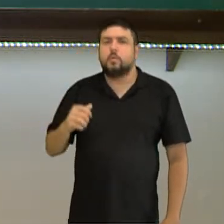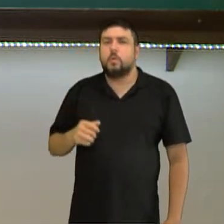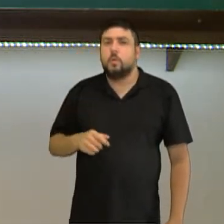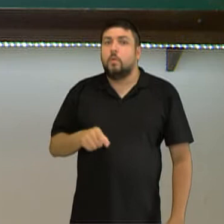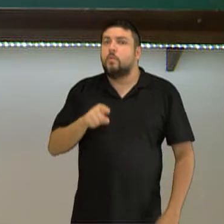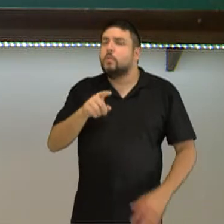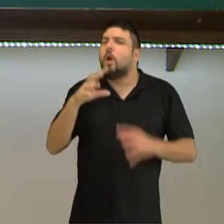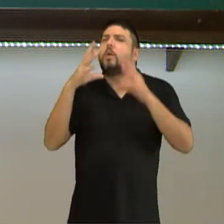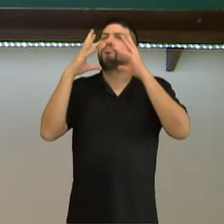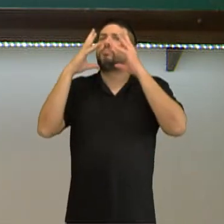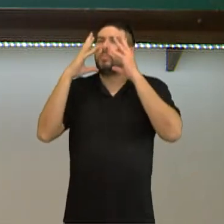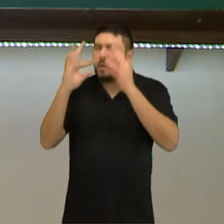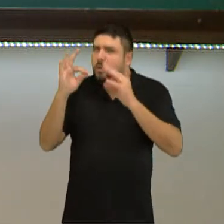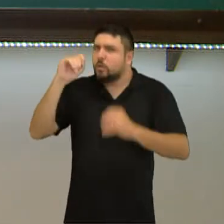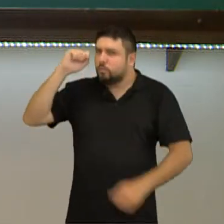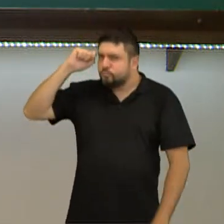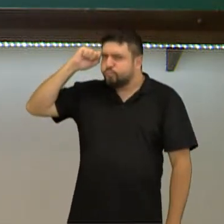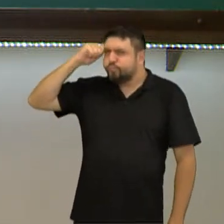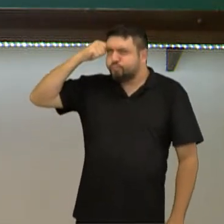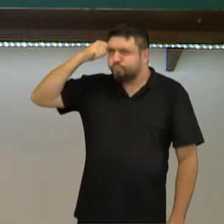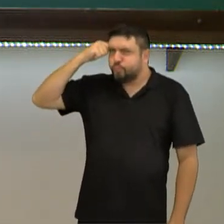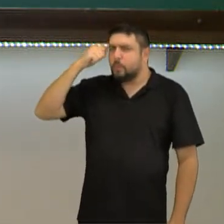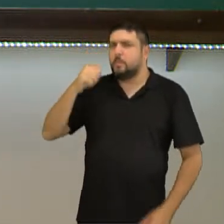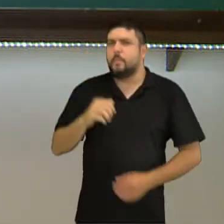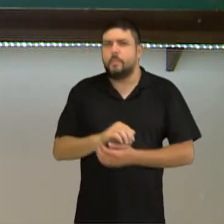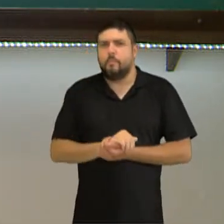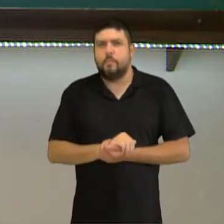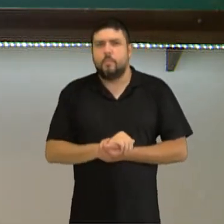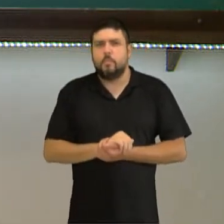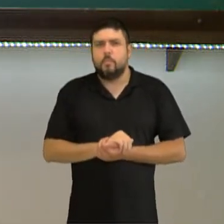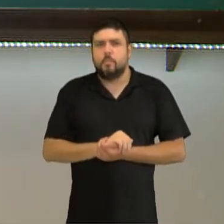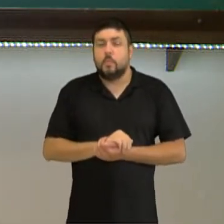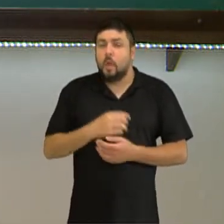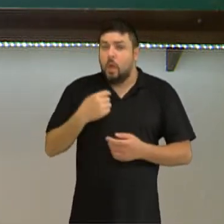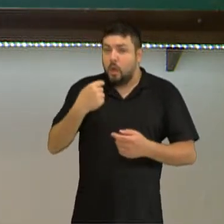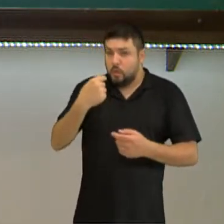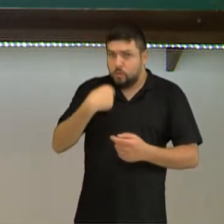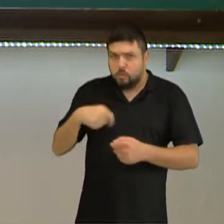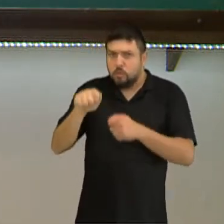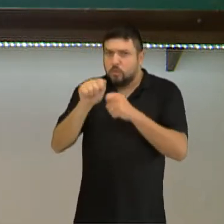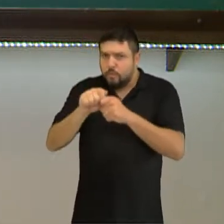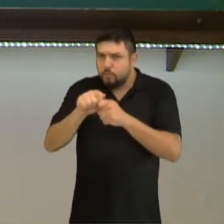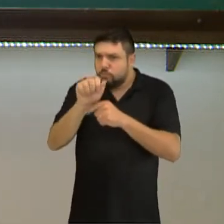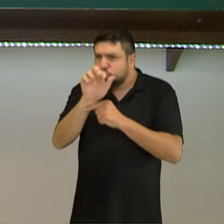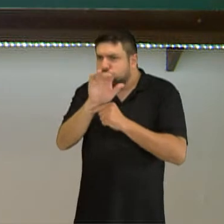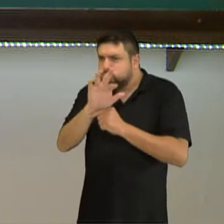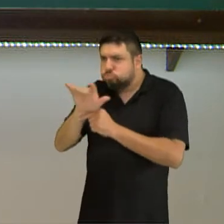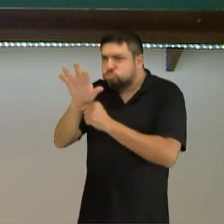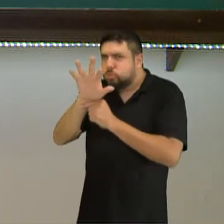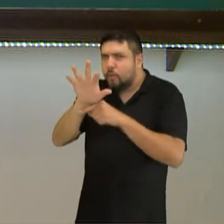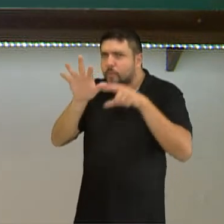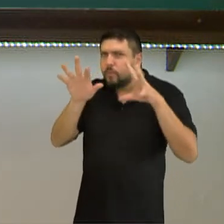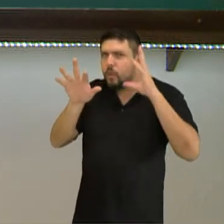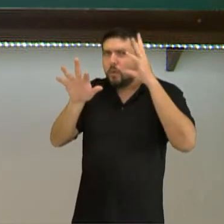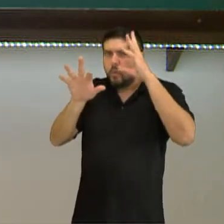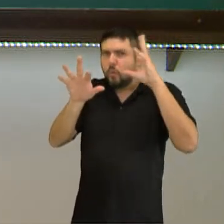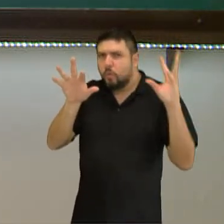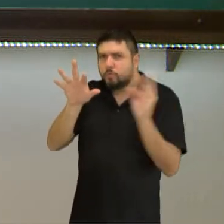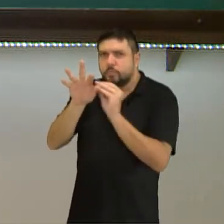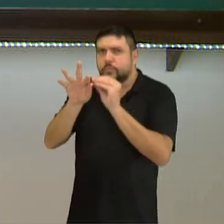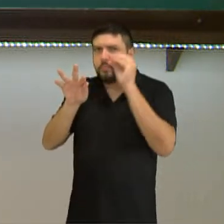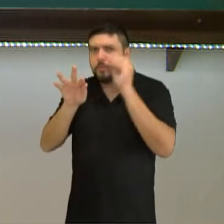atenção nelas, são ideias importantes para você compreender tudo que a gente está falando. Beleza?